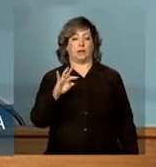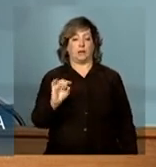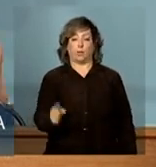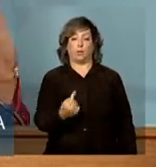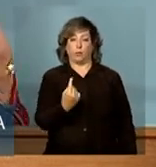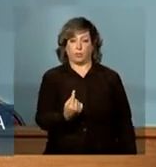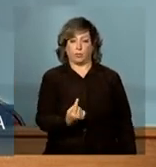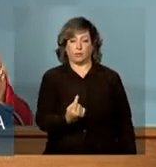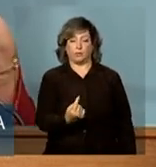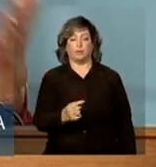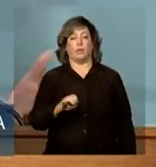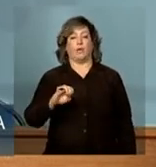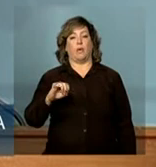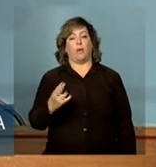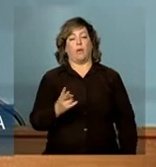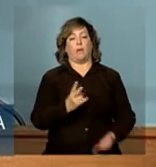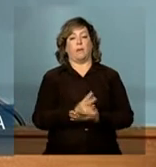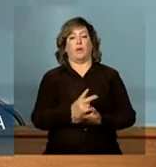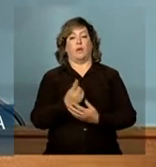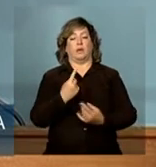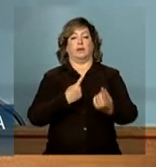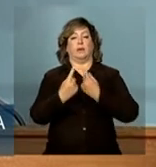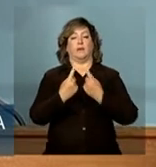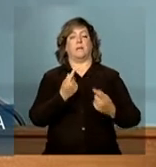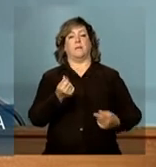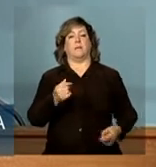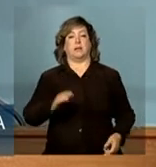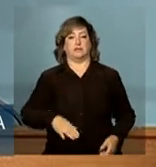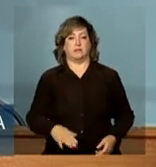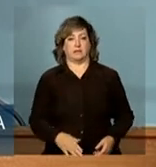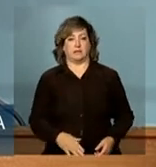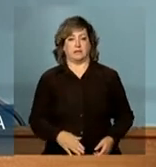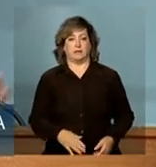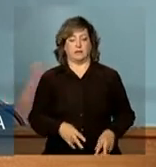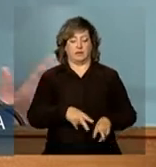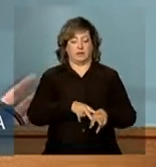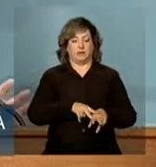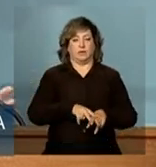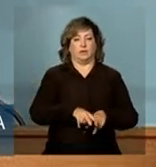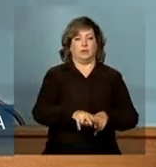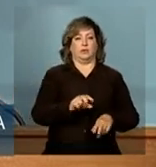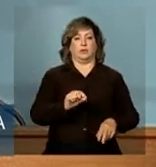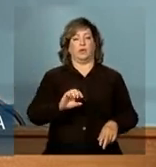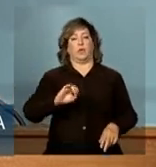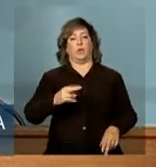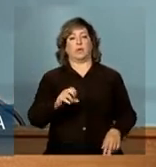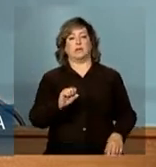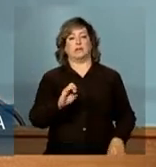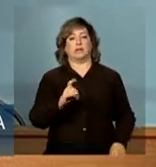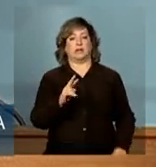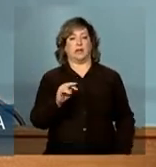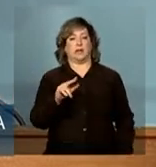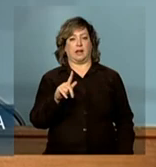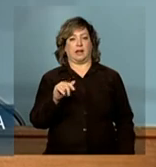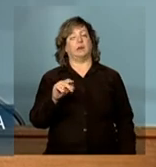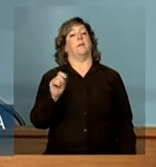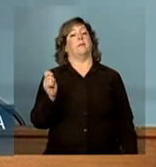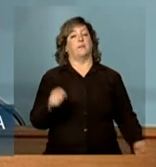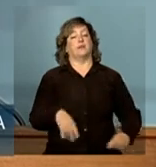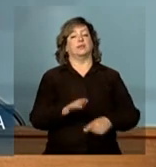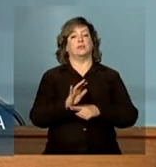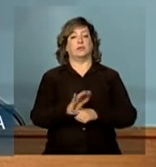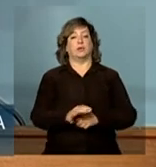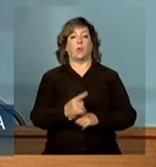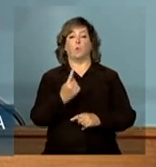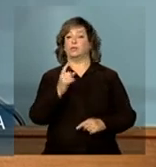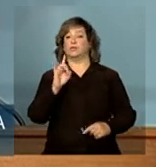mesmo será sempre um transporte mais barato. Transporte sob trilho ou transporte segregado, ele pode permitir que um